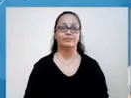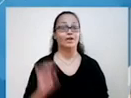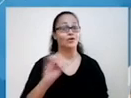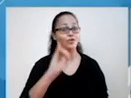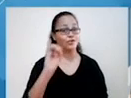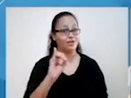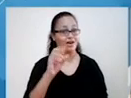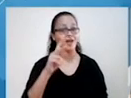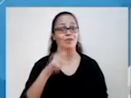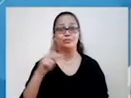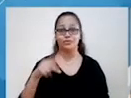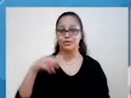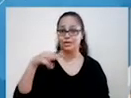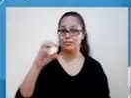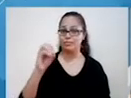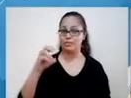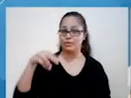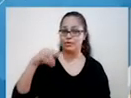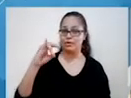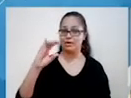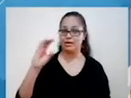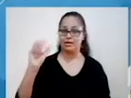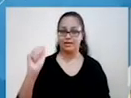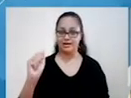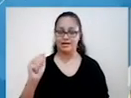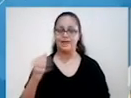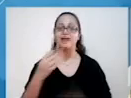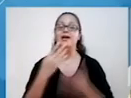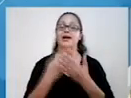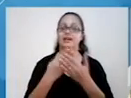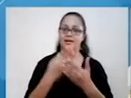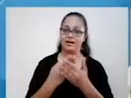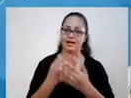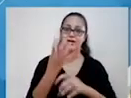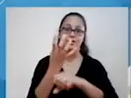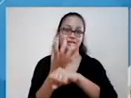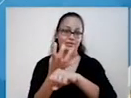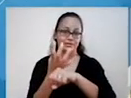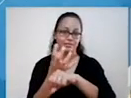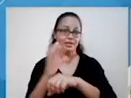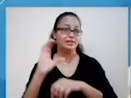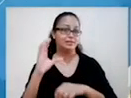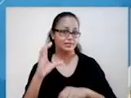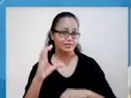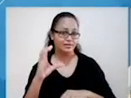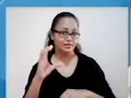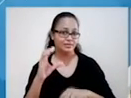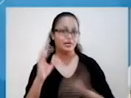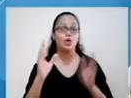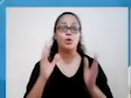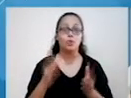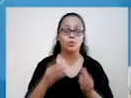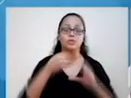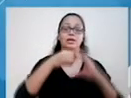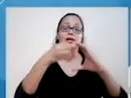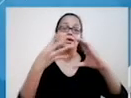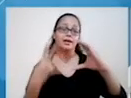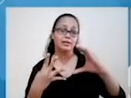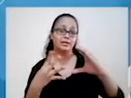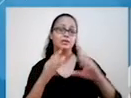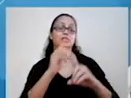Olá, eu sou a professora Mônica e na aula de ciências de hoje nós vamos falar sobre as características dos